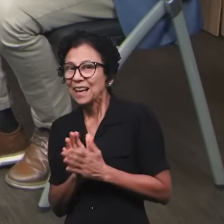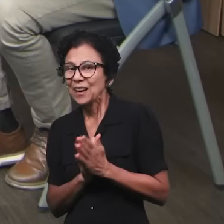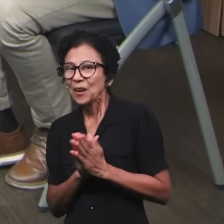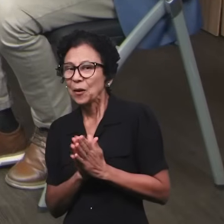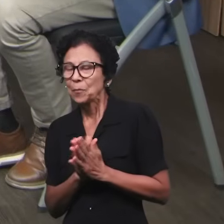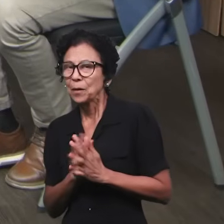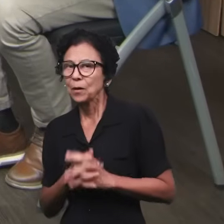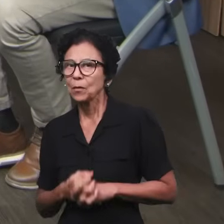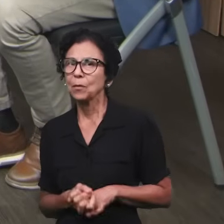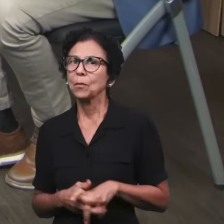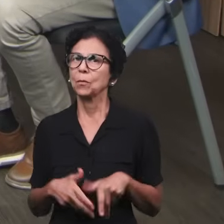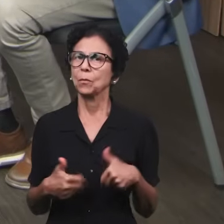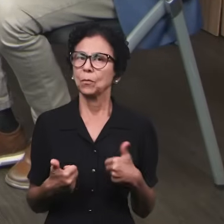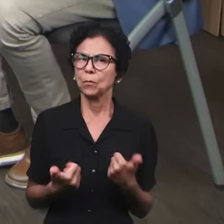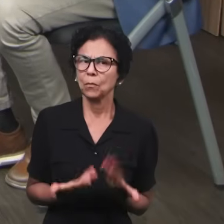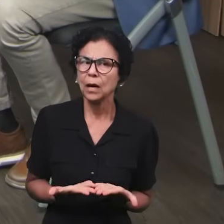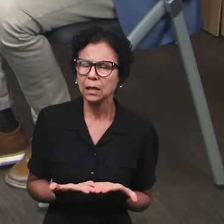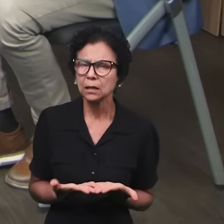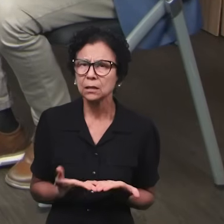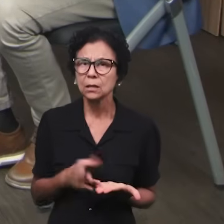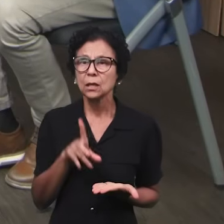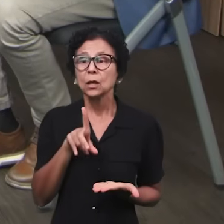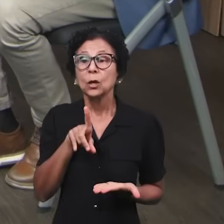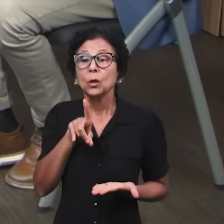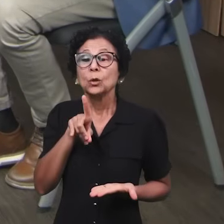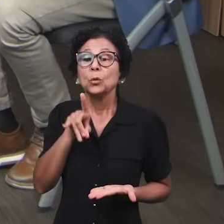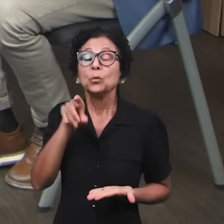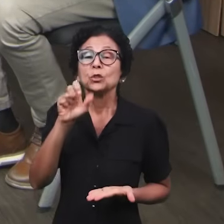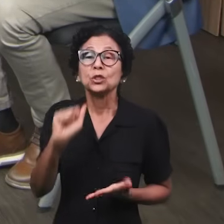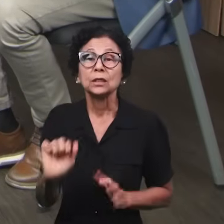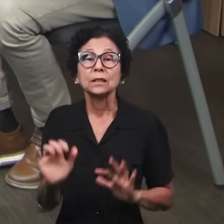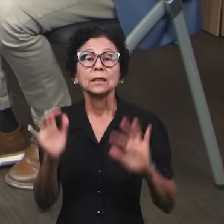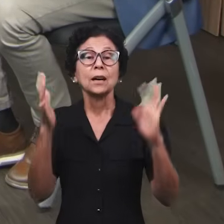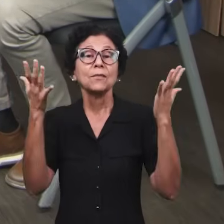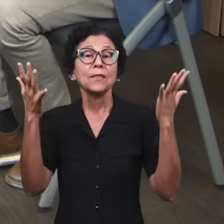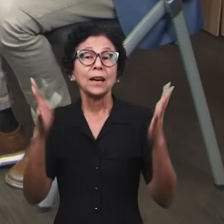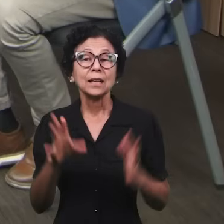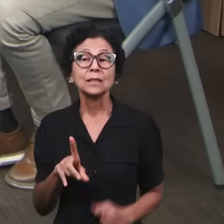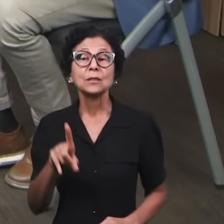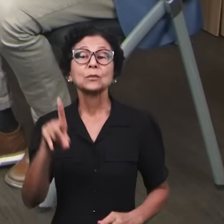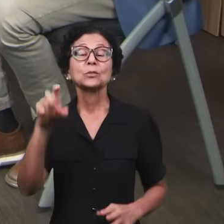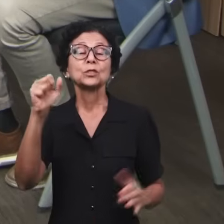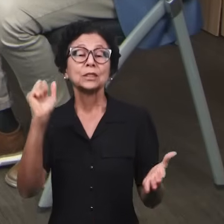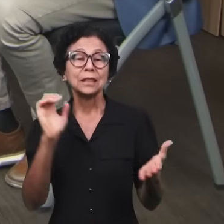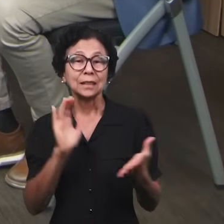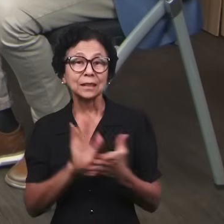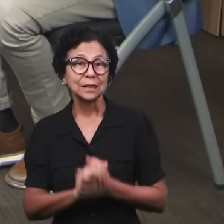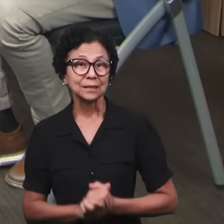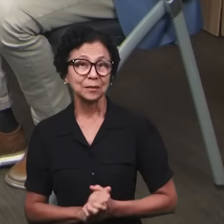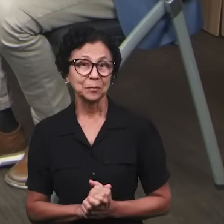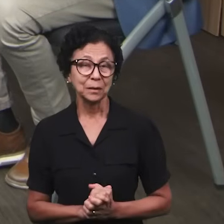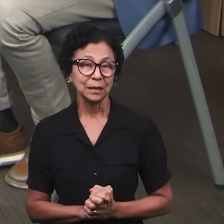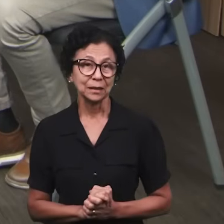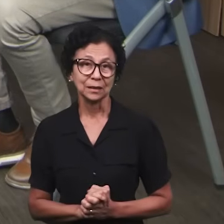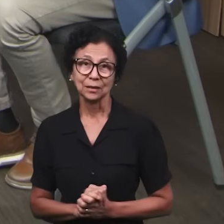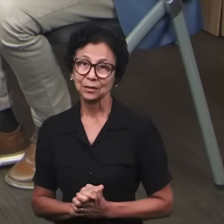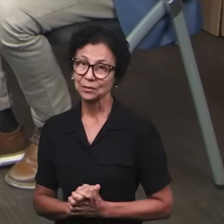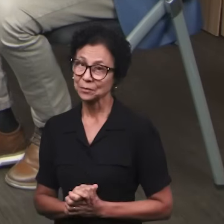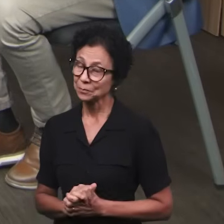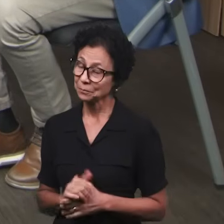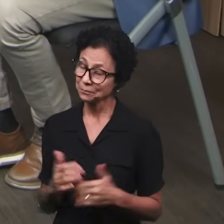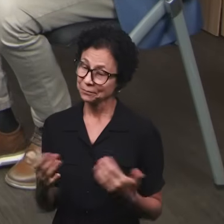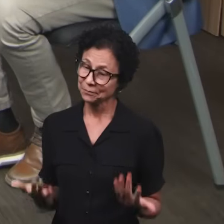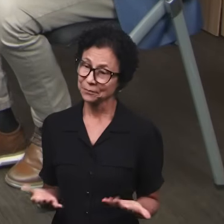Não sabe que aquilo ali não é o fim, mas é o começo. E ainda tem, quem sabe, no meu caso, 3 décadas e meia pela frente para conviver,